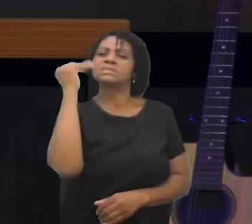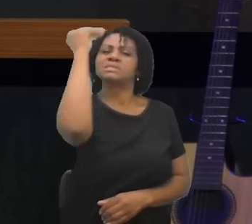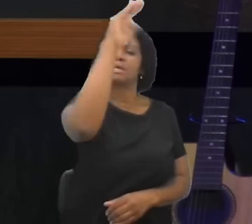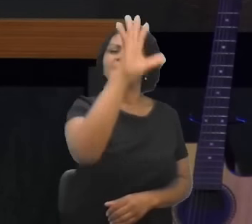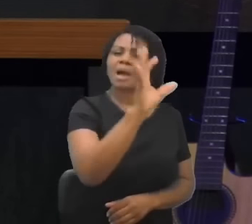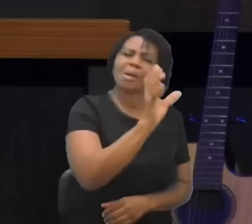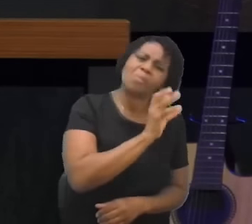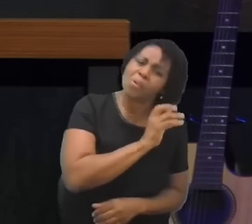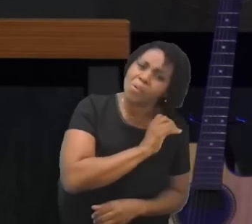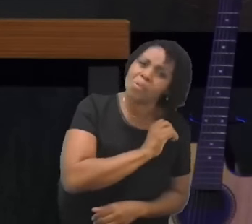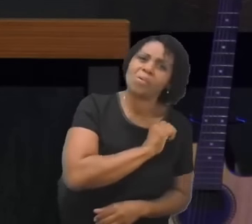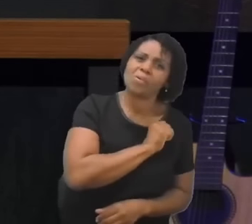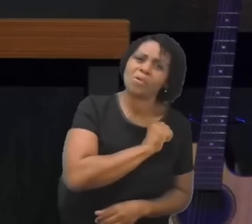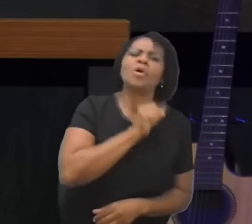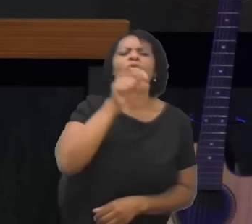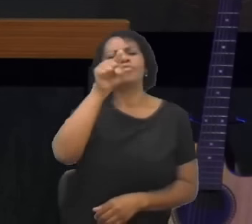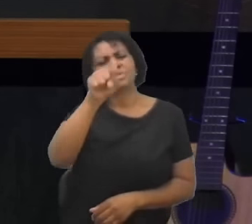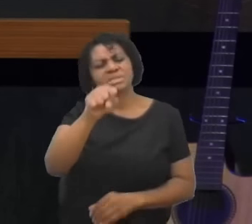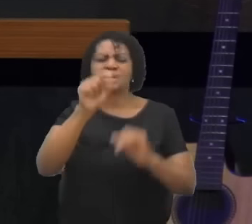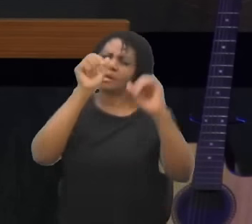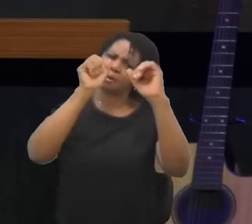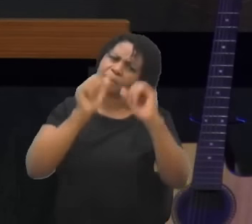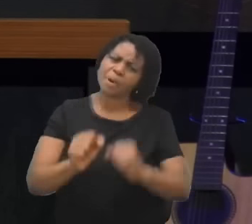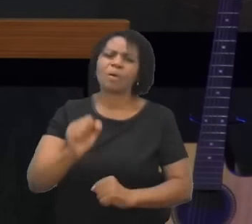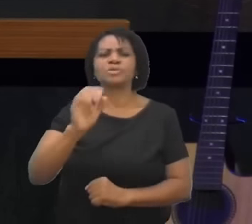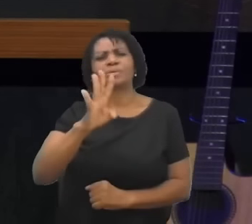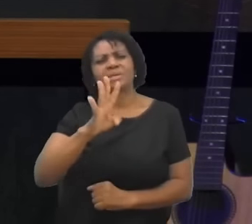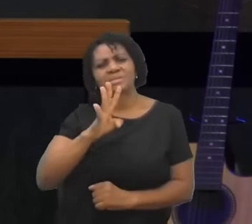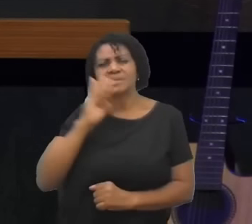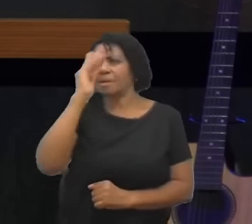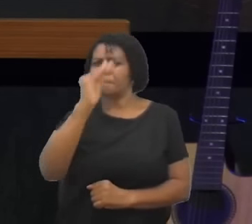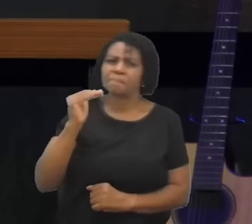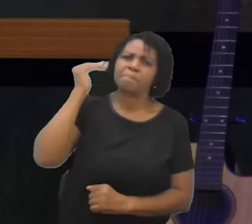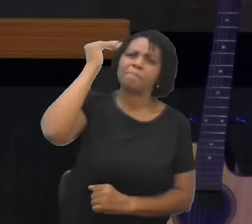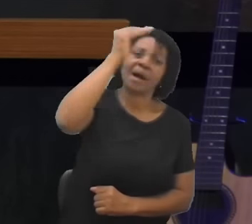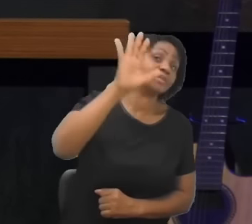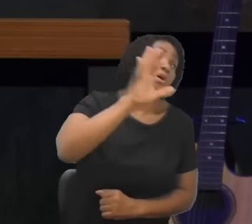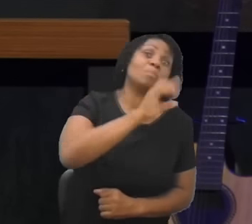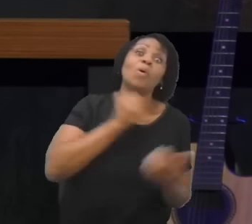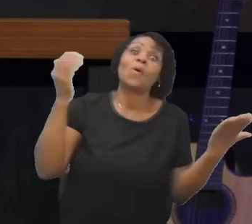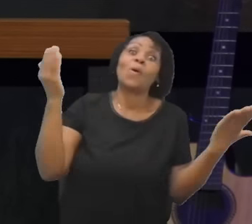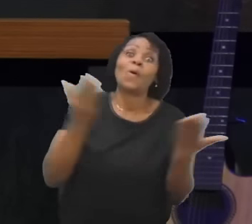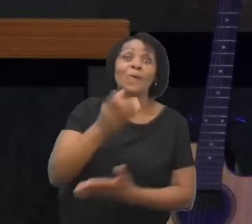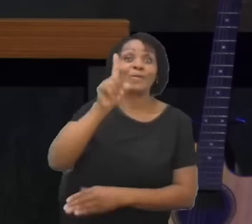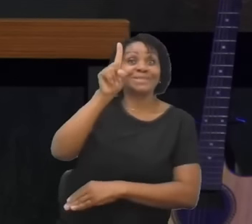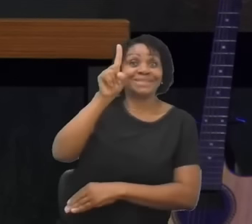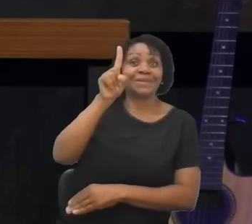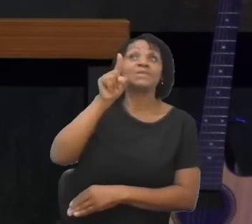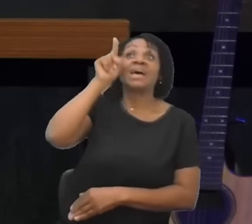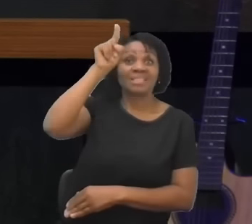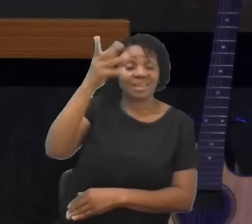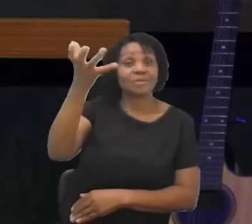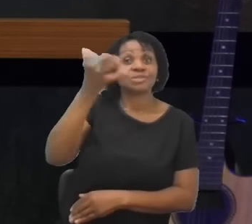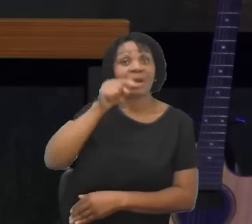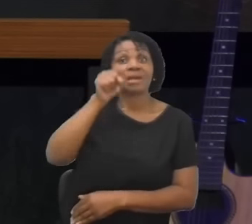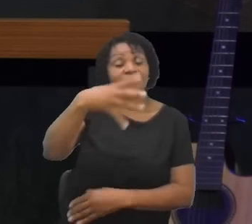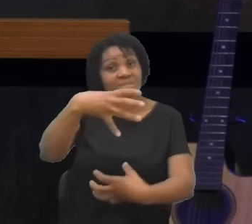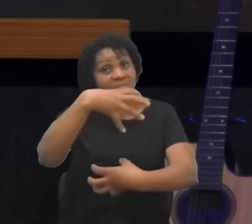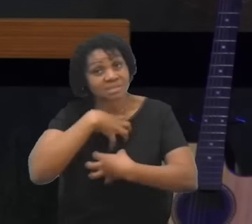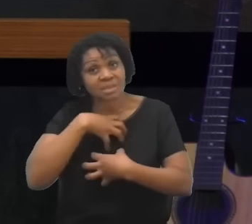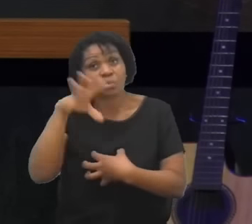amor. Gente, você pode conhecer o mais alto nível de amor hoje de Deus. Deus quer que você